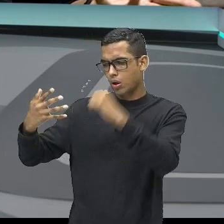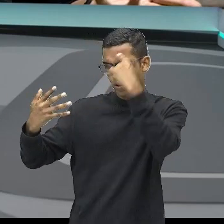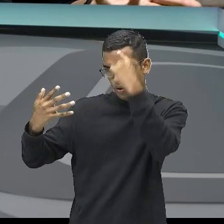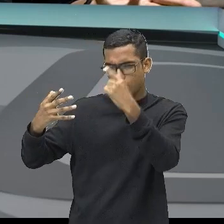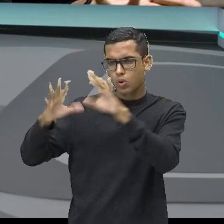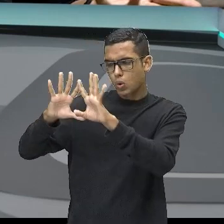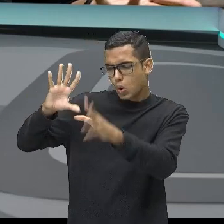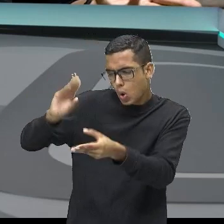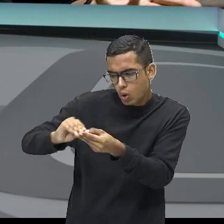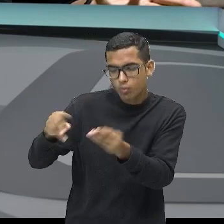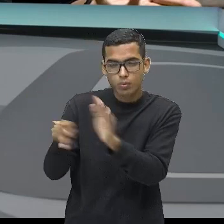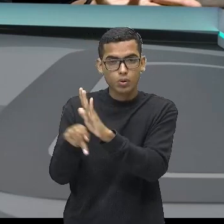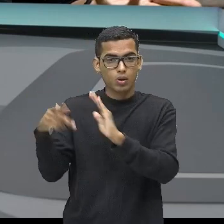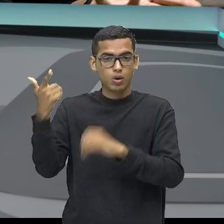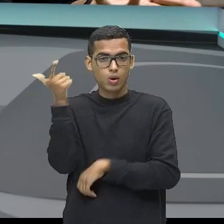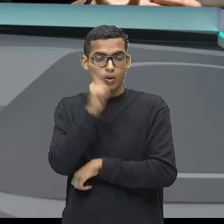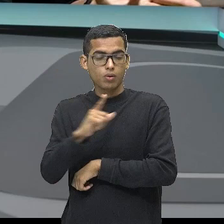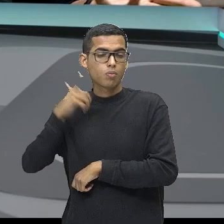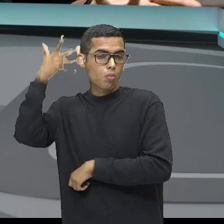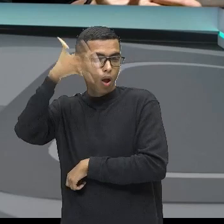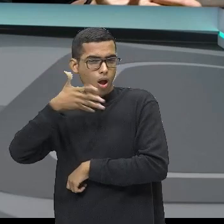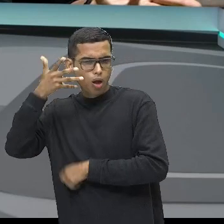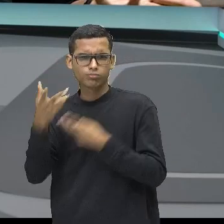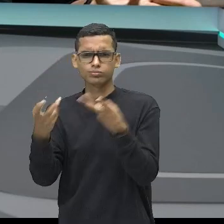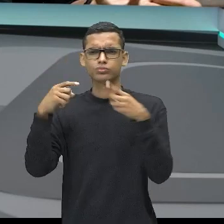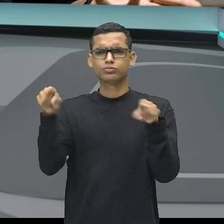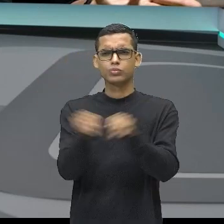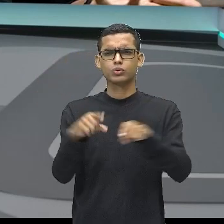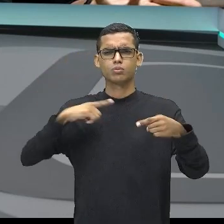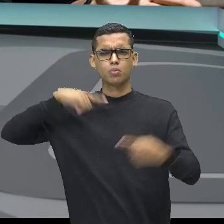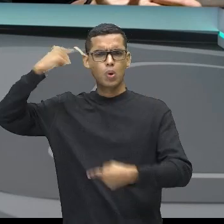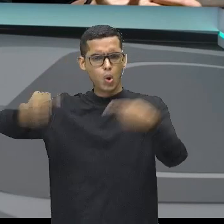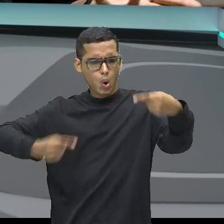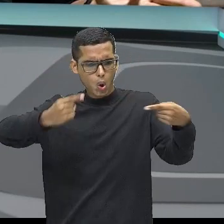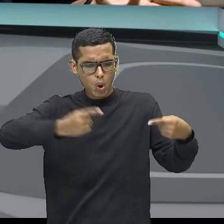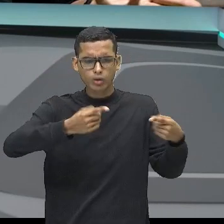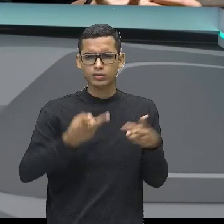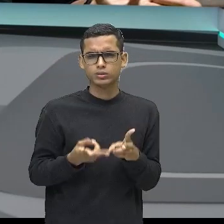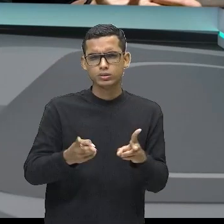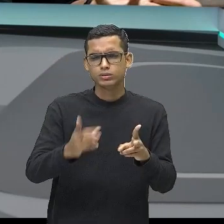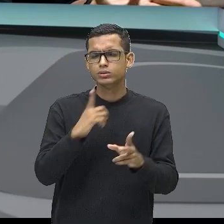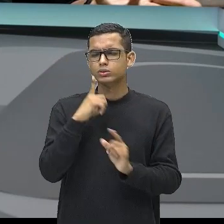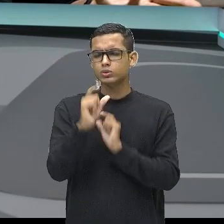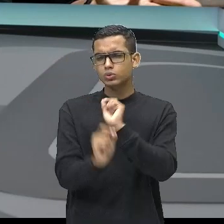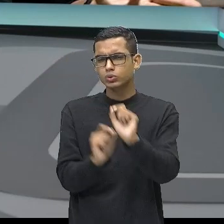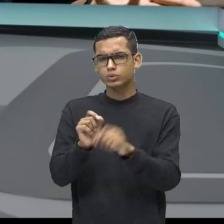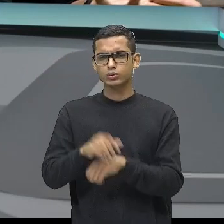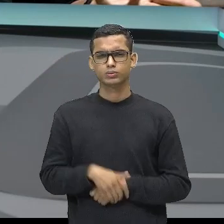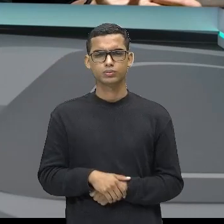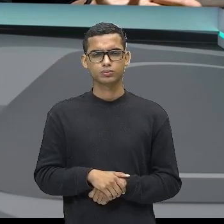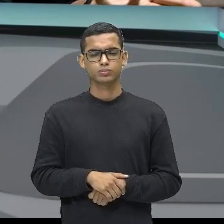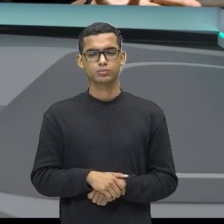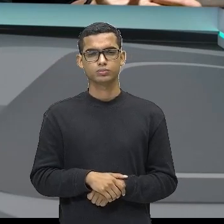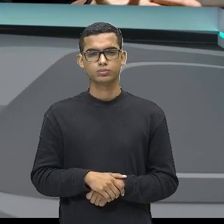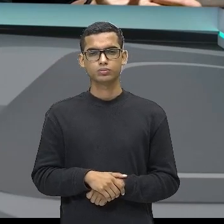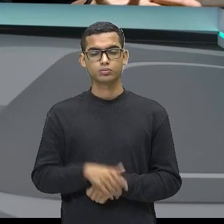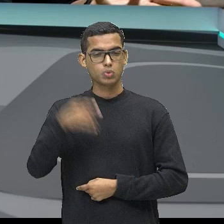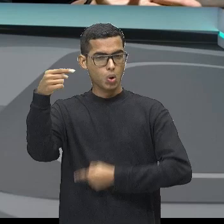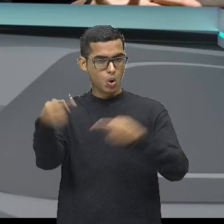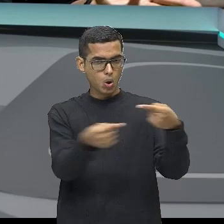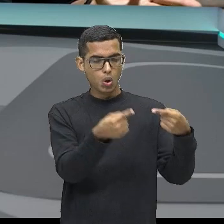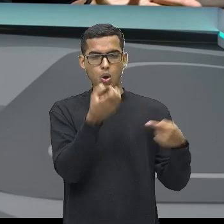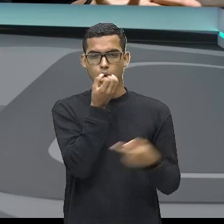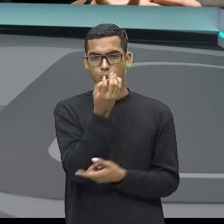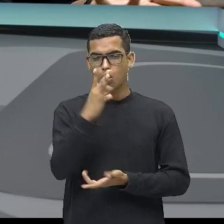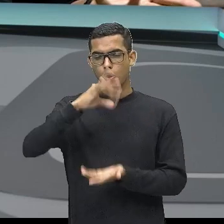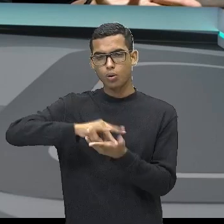também. Percebo que em um debate a gente sempre vai buscar aqueles argumentos, certo? Que são os mais fortes para defender o ponto